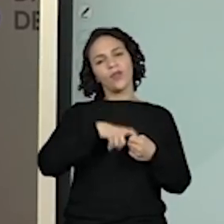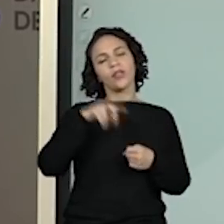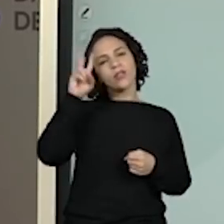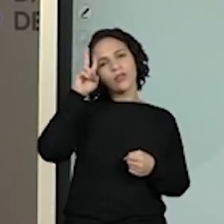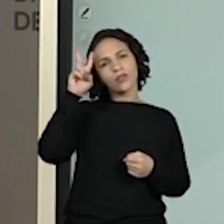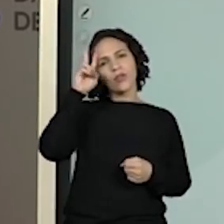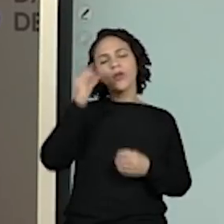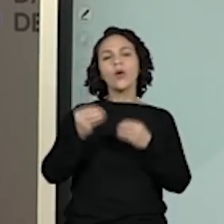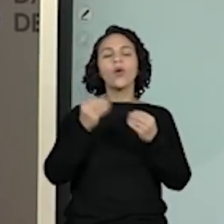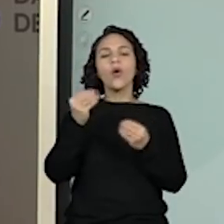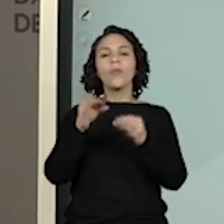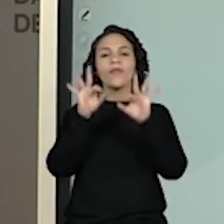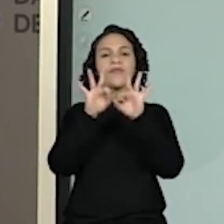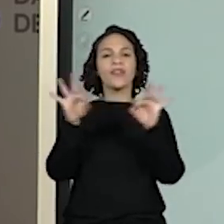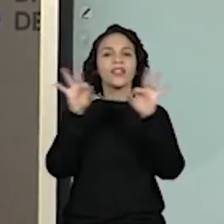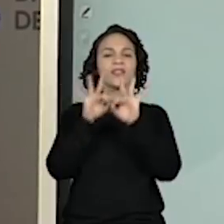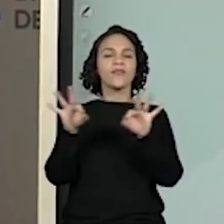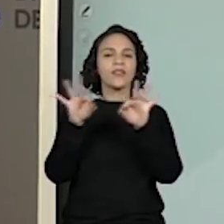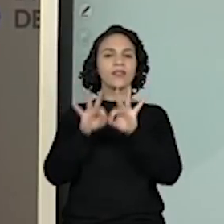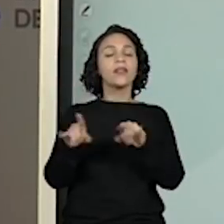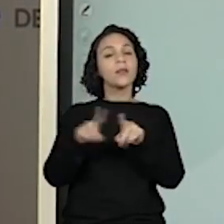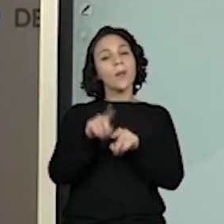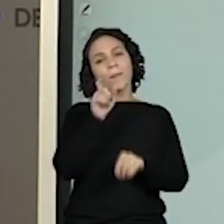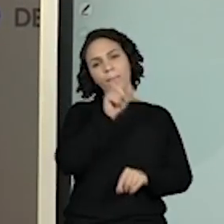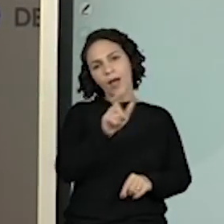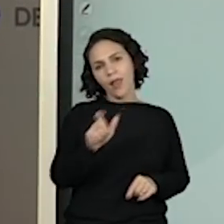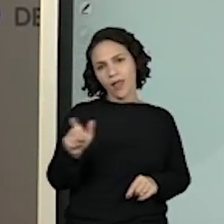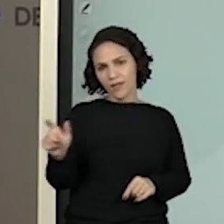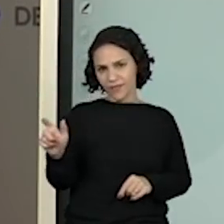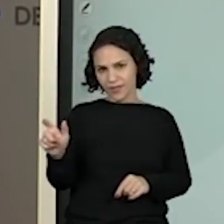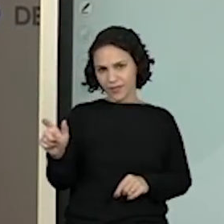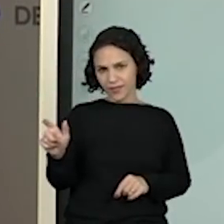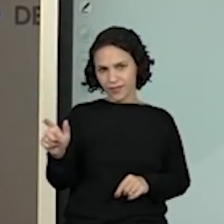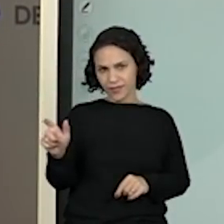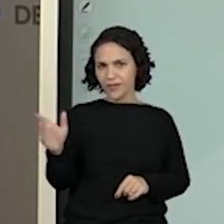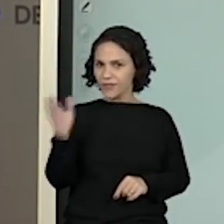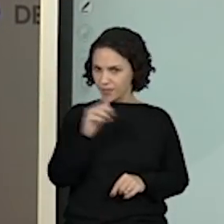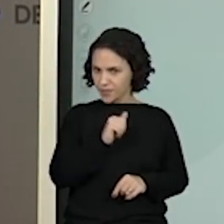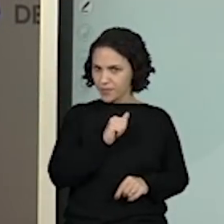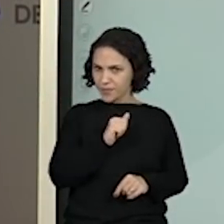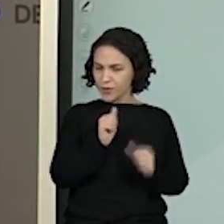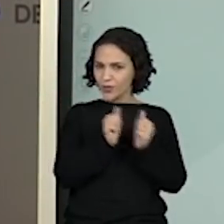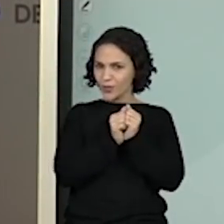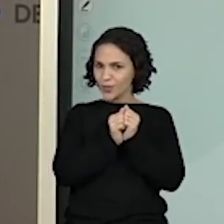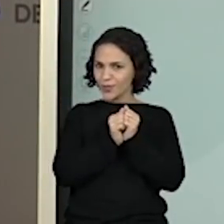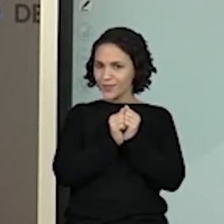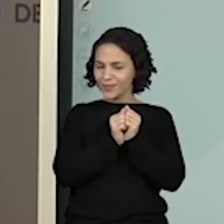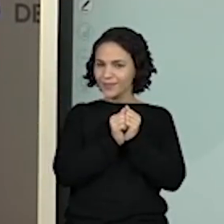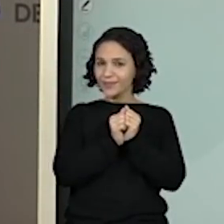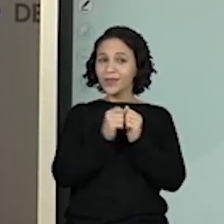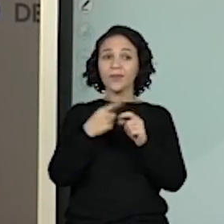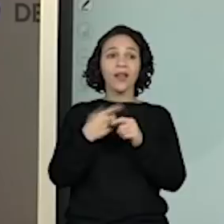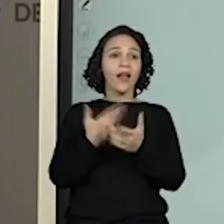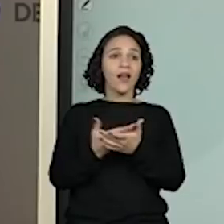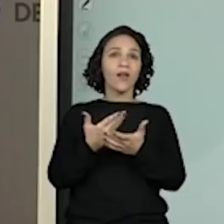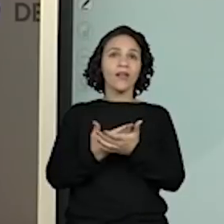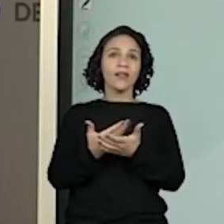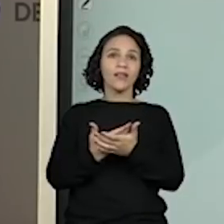através de pequenas frases e até mesmo palavras. Vamos retomar comigo a história? Porque a nossa aula já